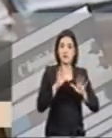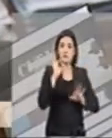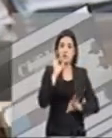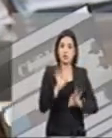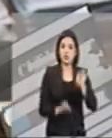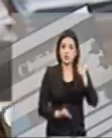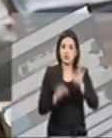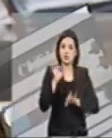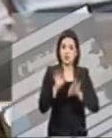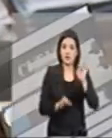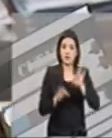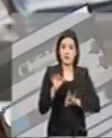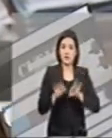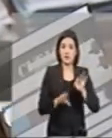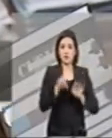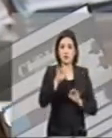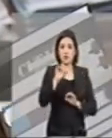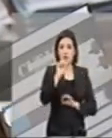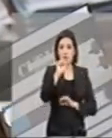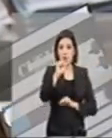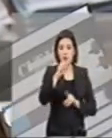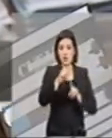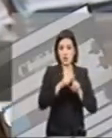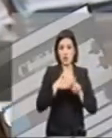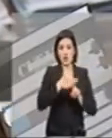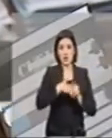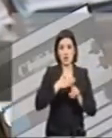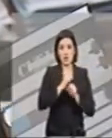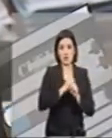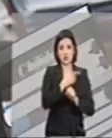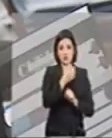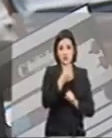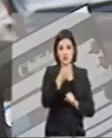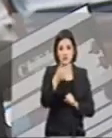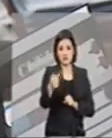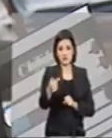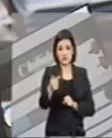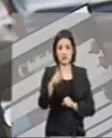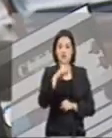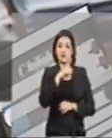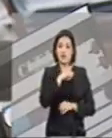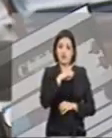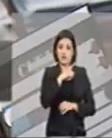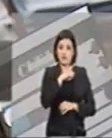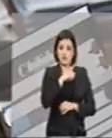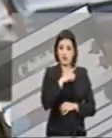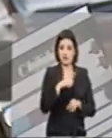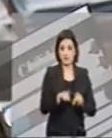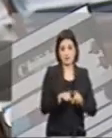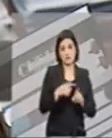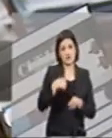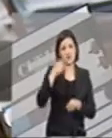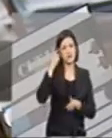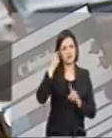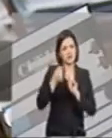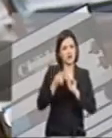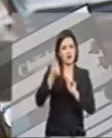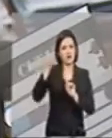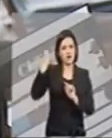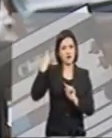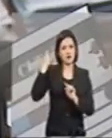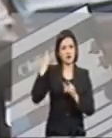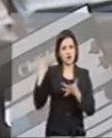em 8 de agosto de 2017. E houve o implemento, imagino bem antes, tão